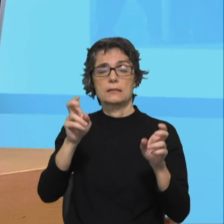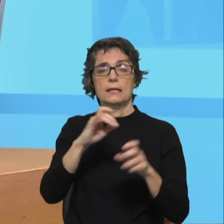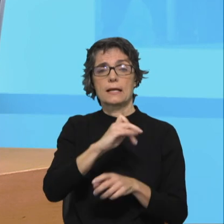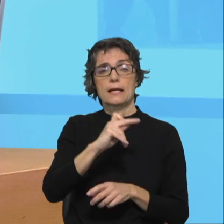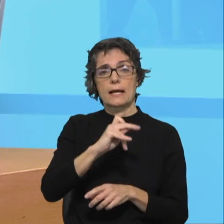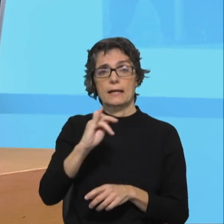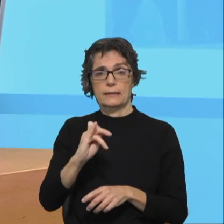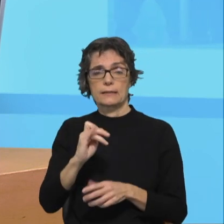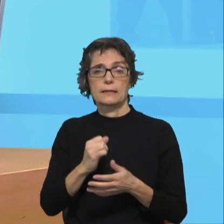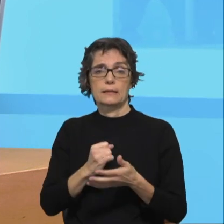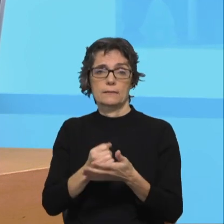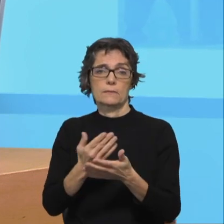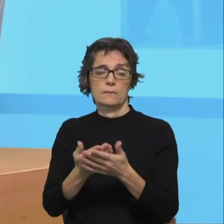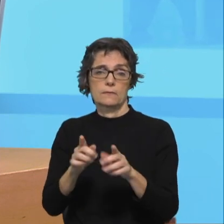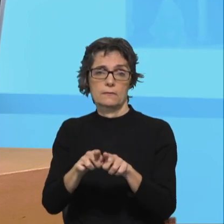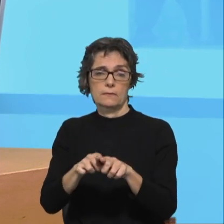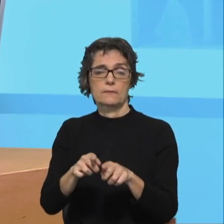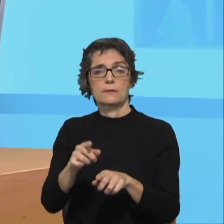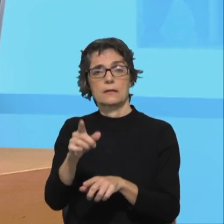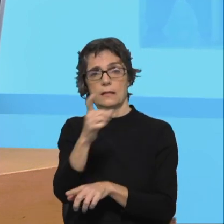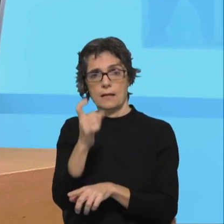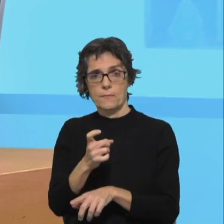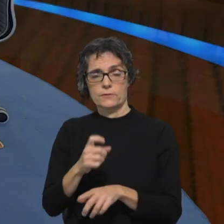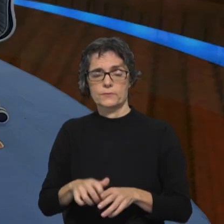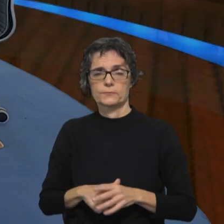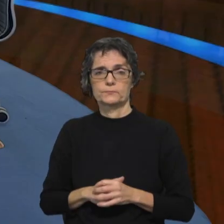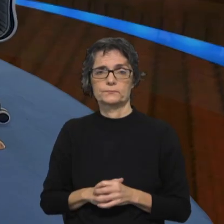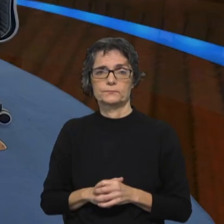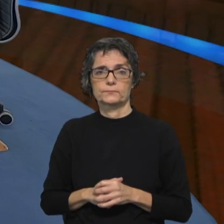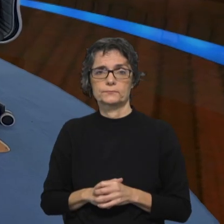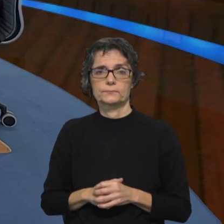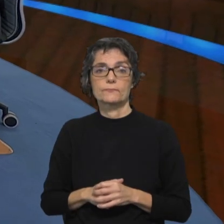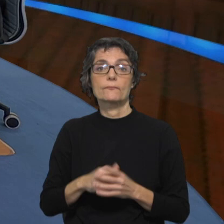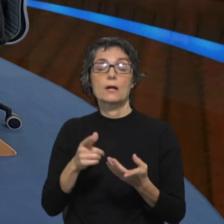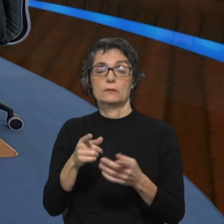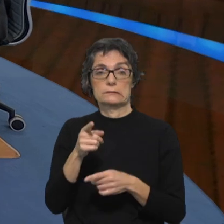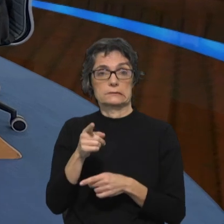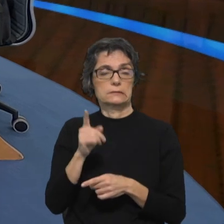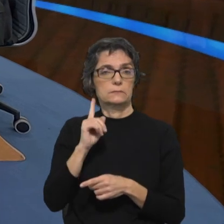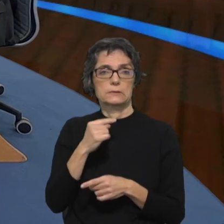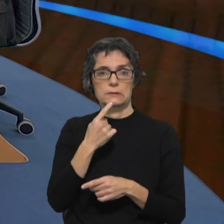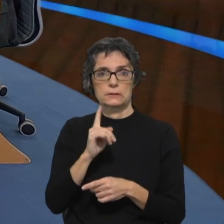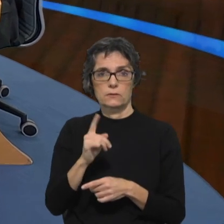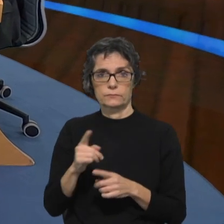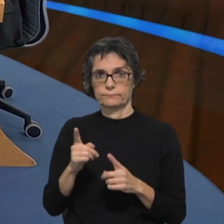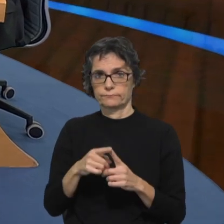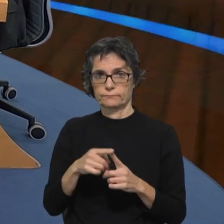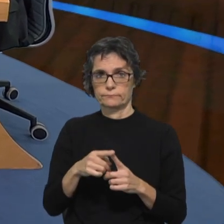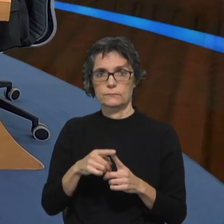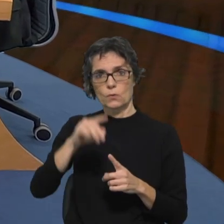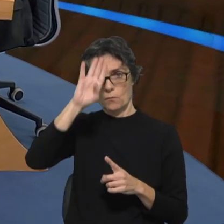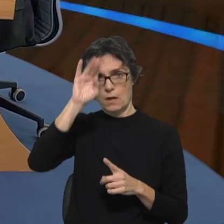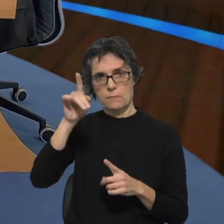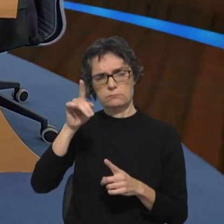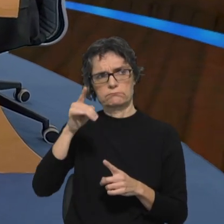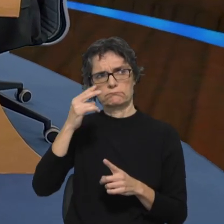serviço da fraternidade e da paz. Um primeiro aspecto que salientamos é que o Papa tem uma visão